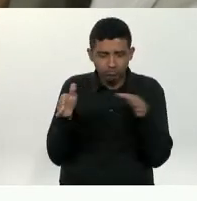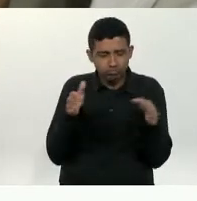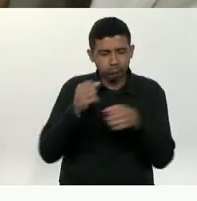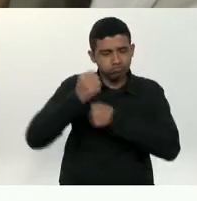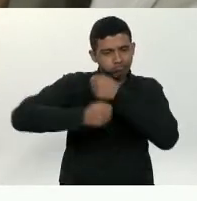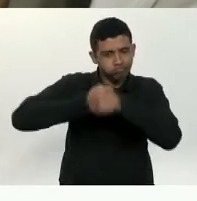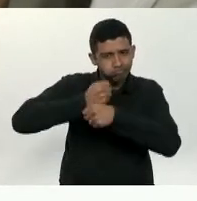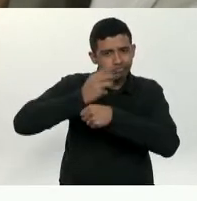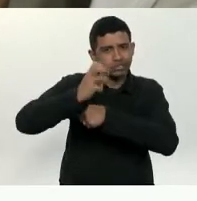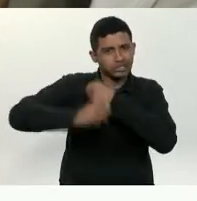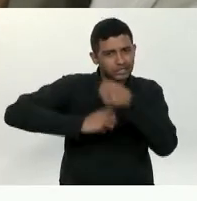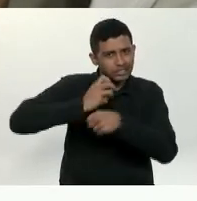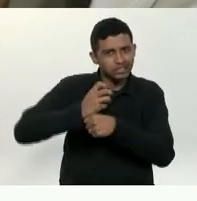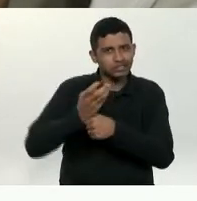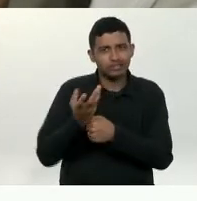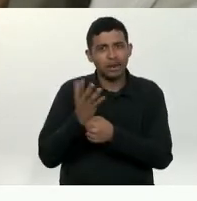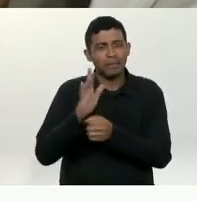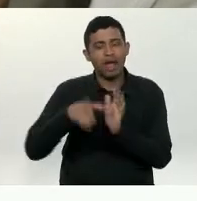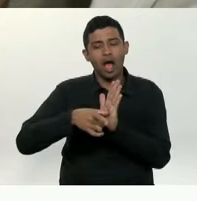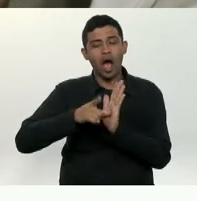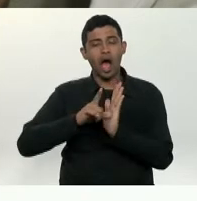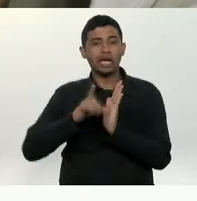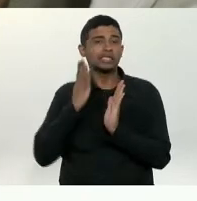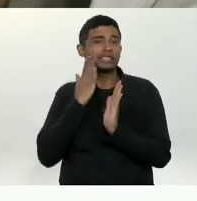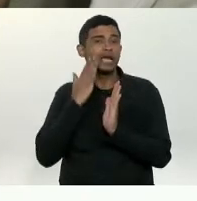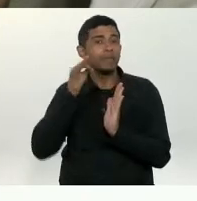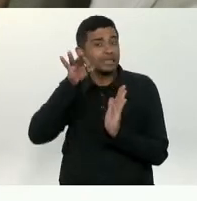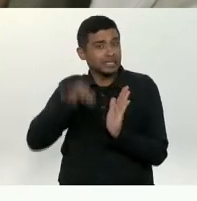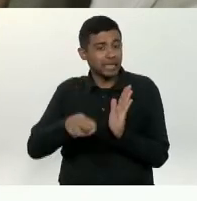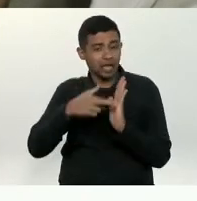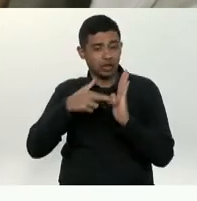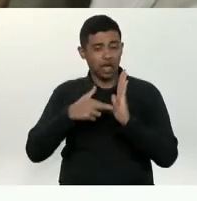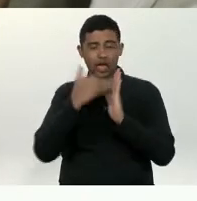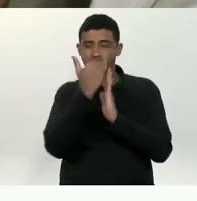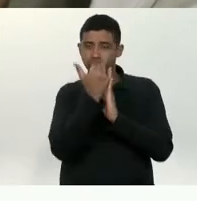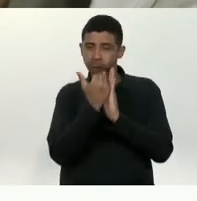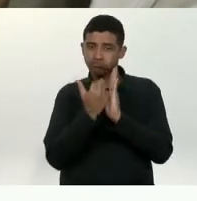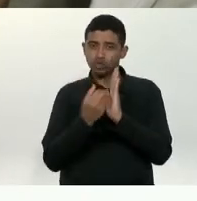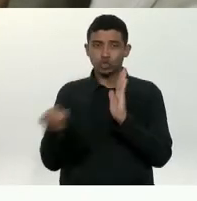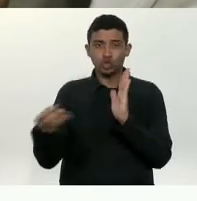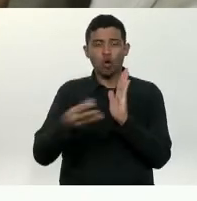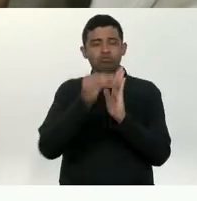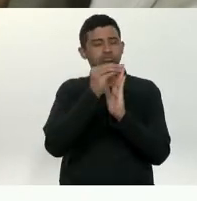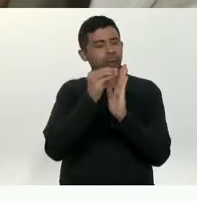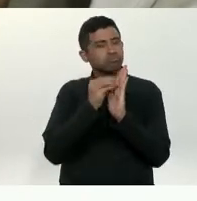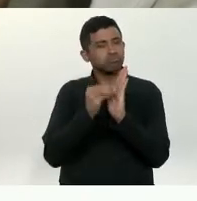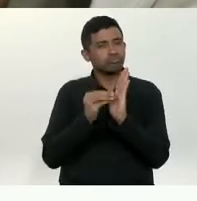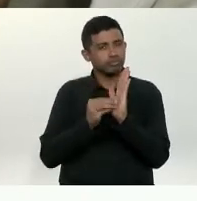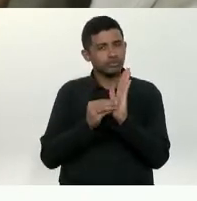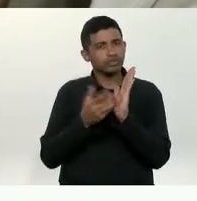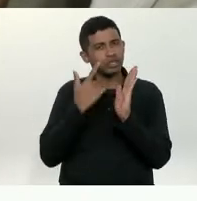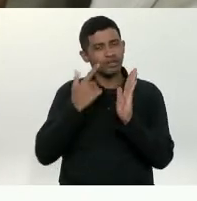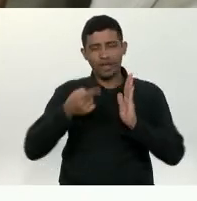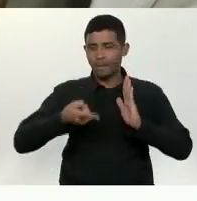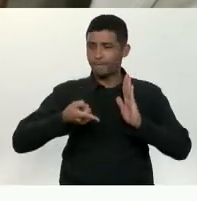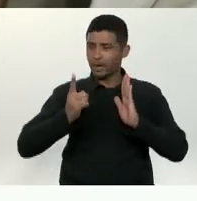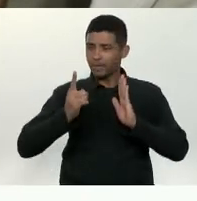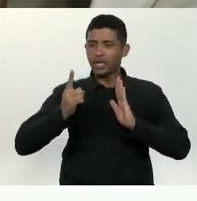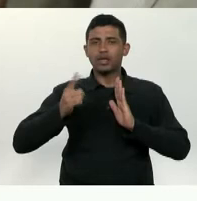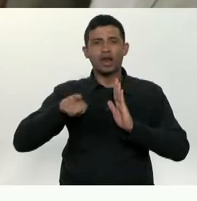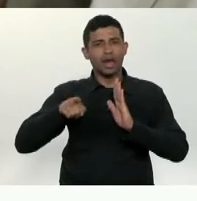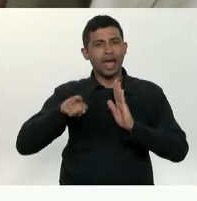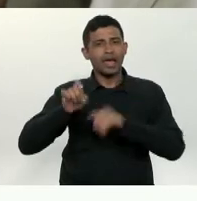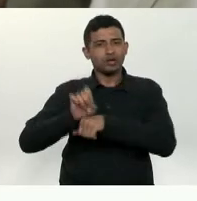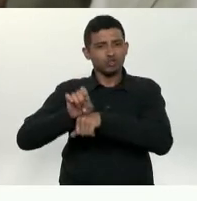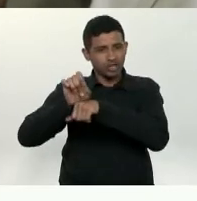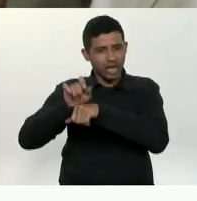antes estabelecer claramente as novas regras do mercado. Né? Então, primeiro o livre mercado de gás, depois a